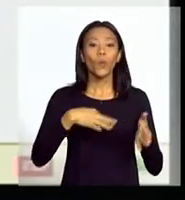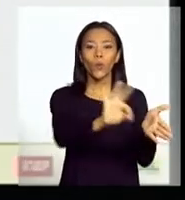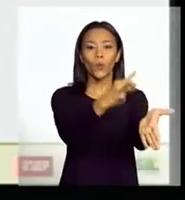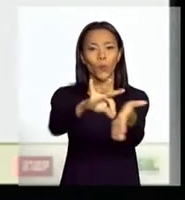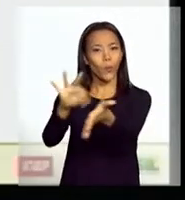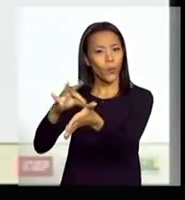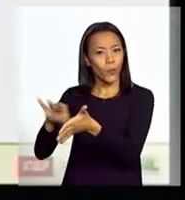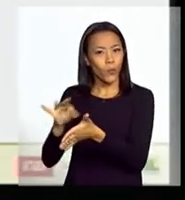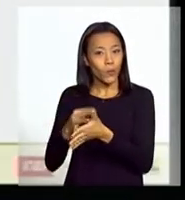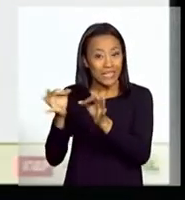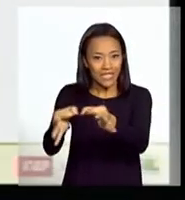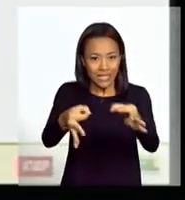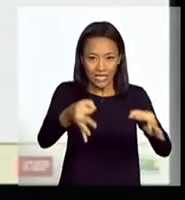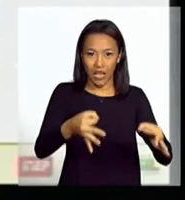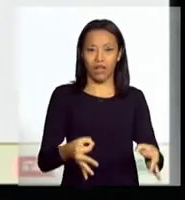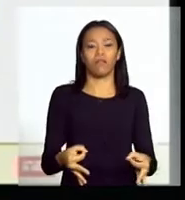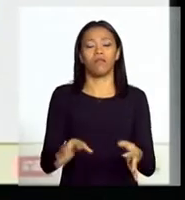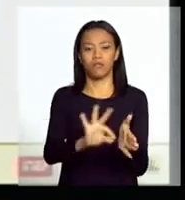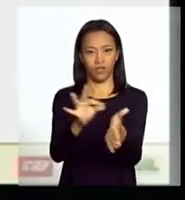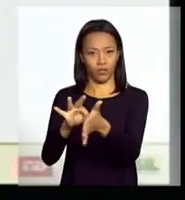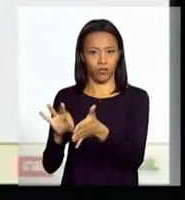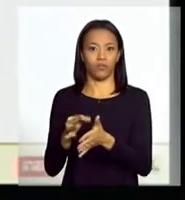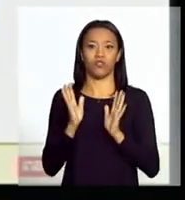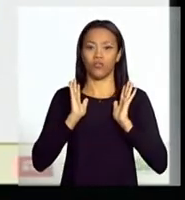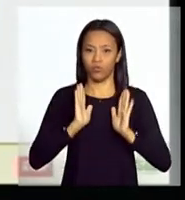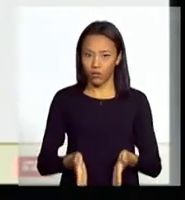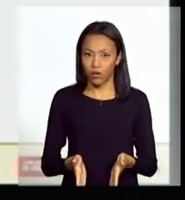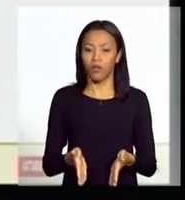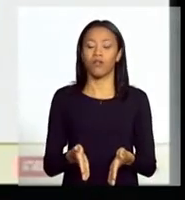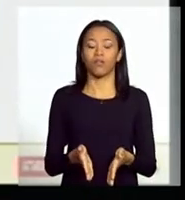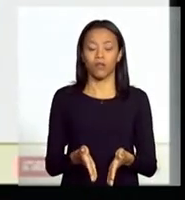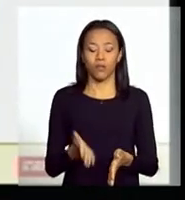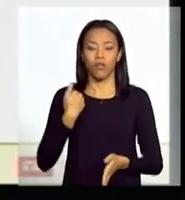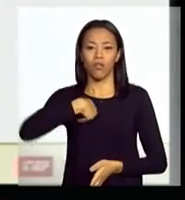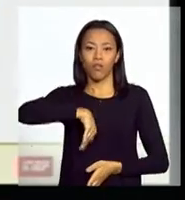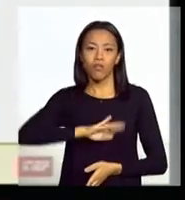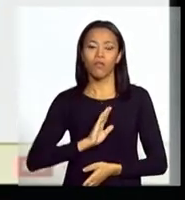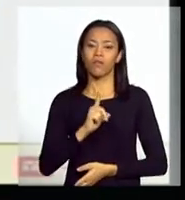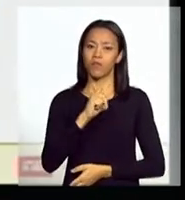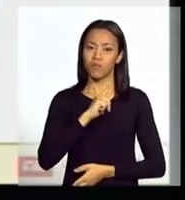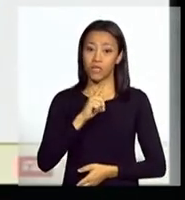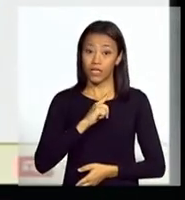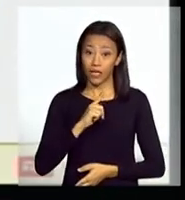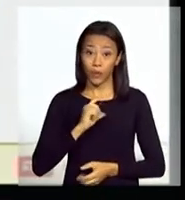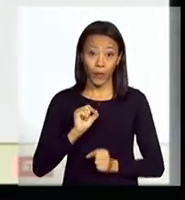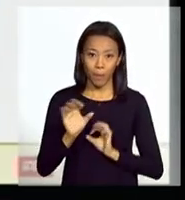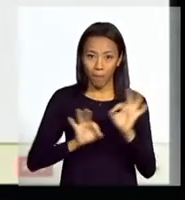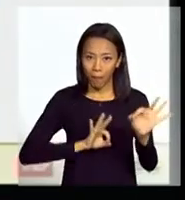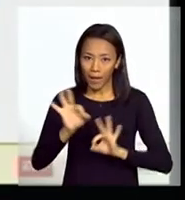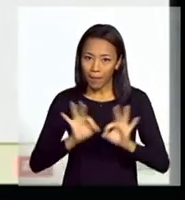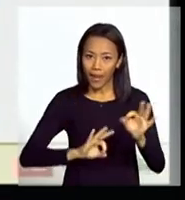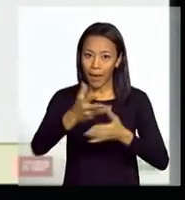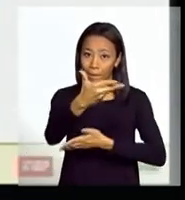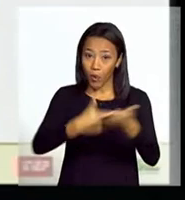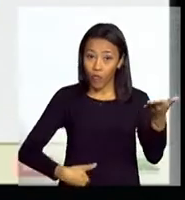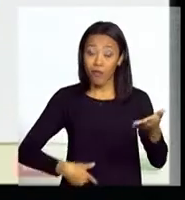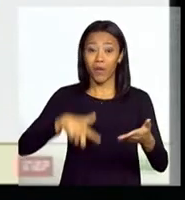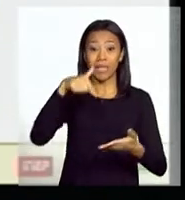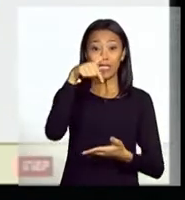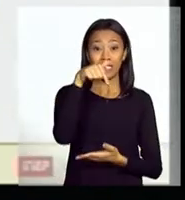confirmadas e nós temos que preparar a prova para 7